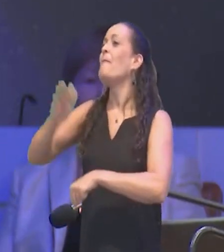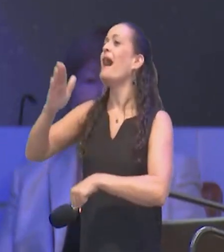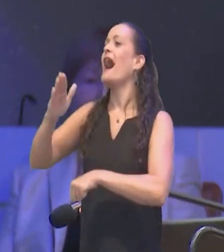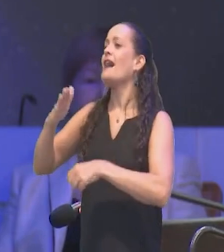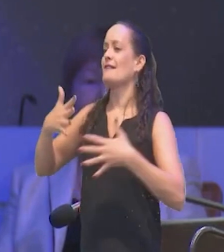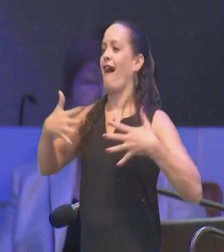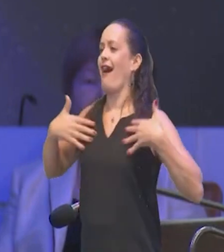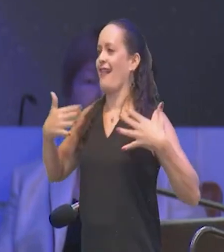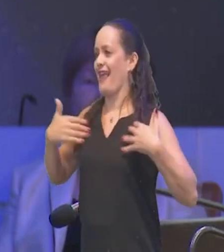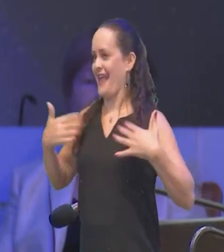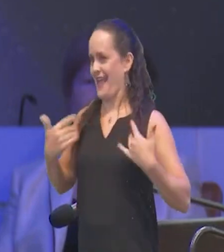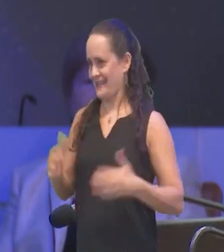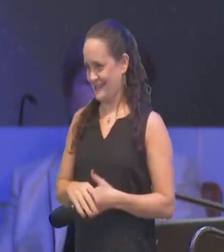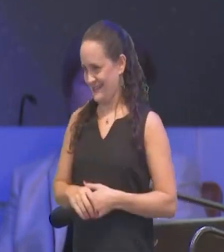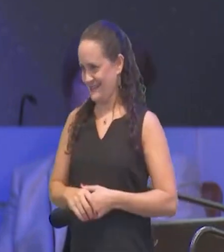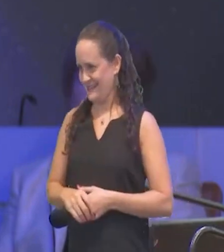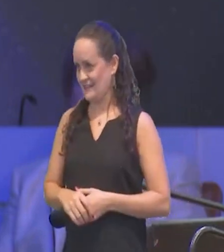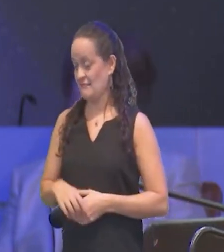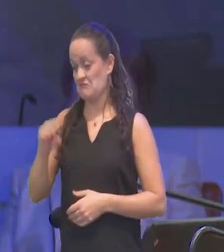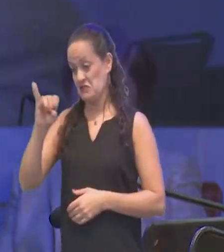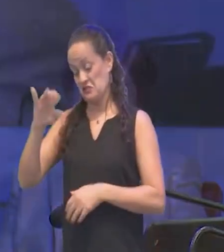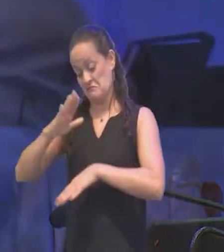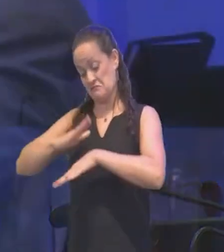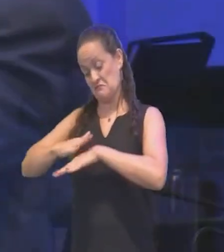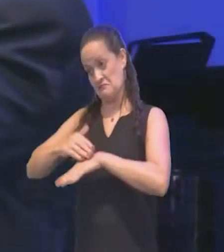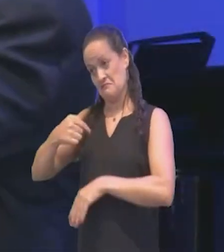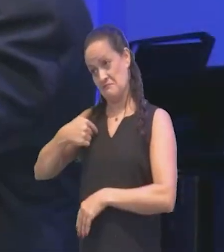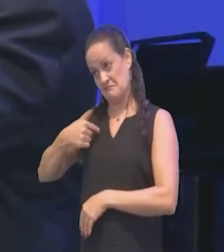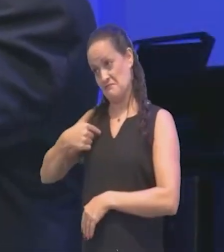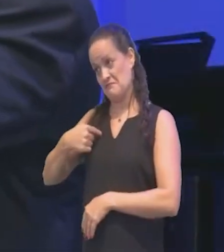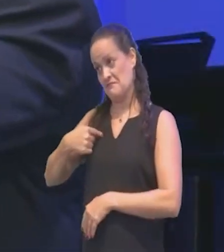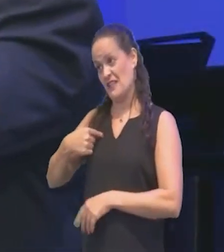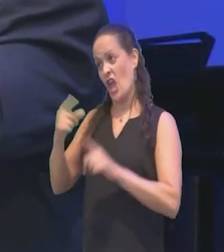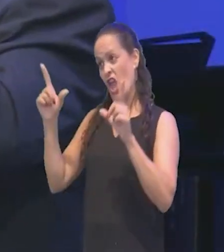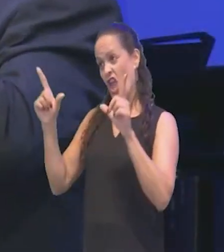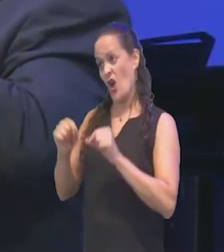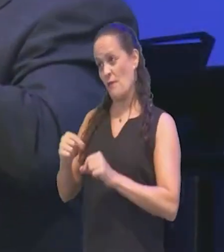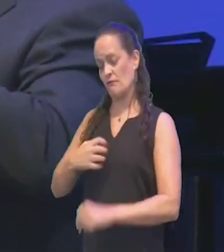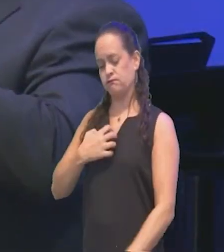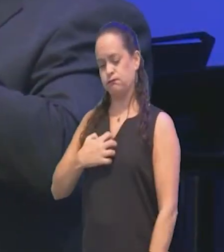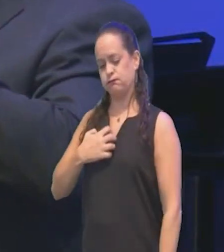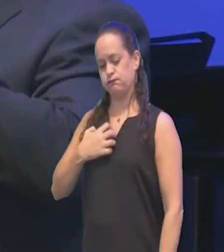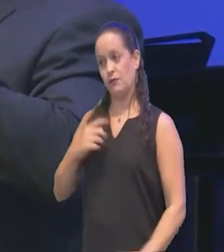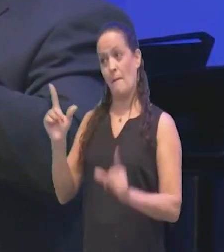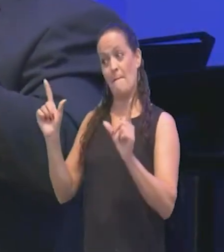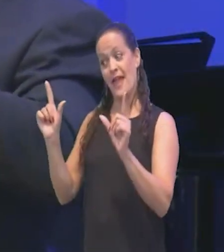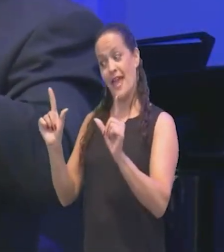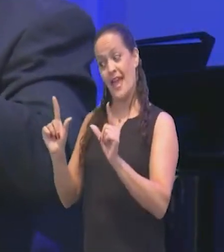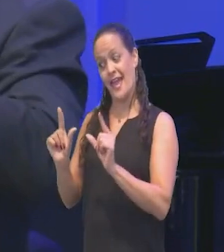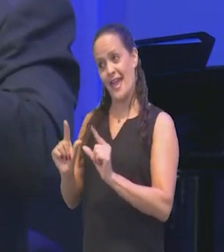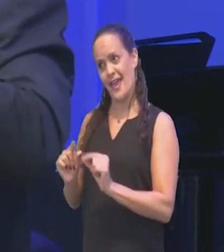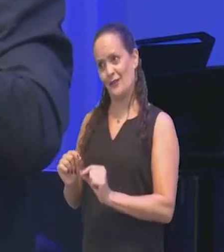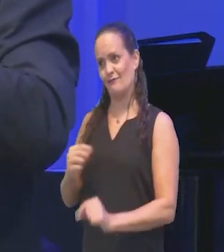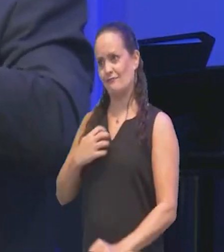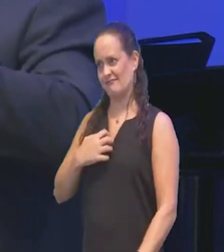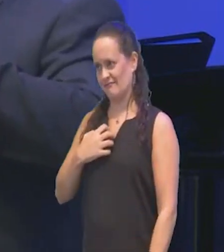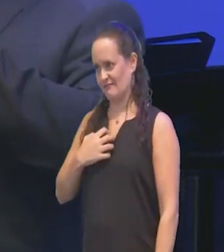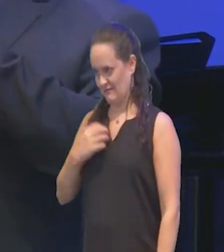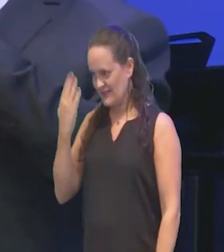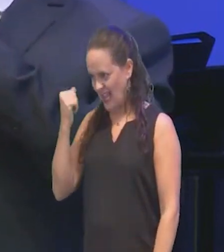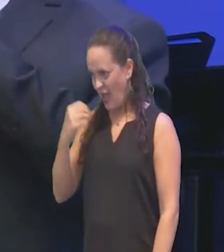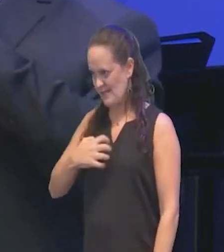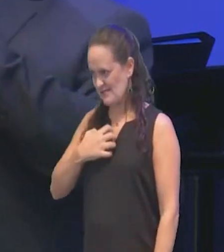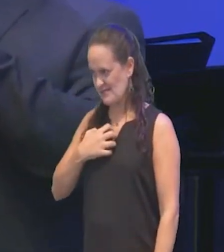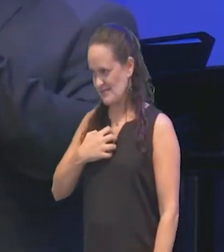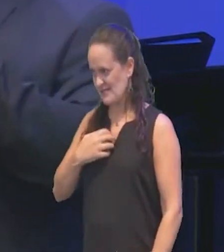casa. 9, se depender de mim, serei menos ranzinza dentro de casa. Sabe o que é uma pessoa